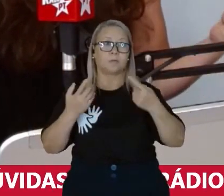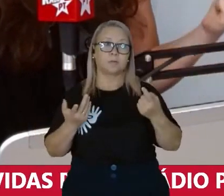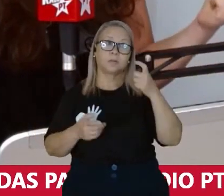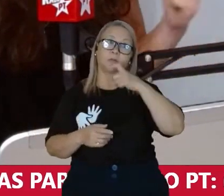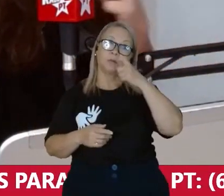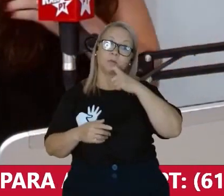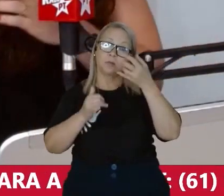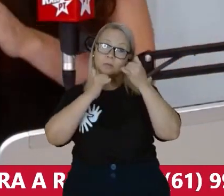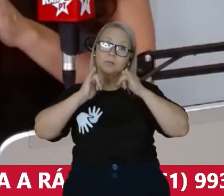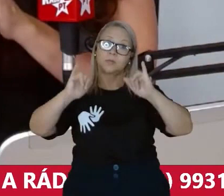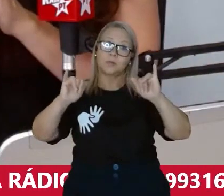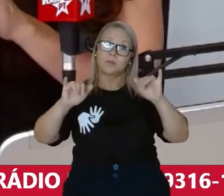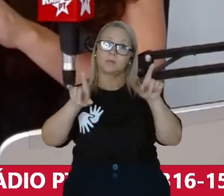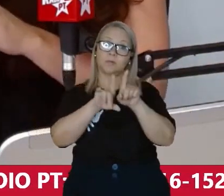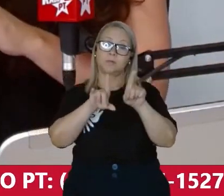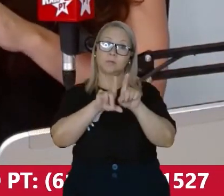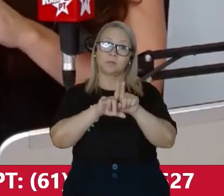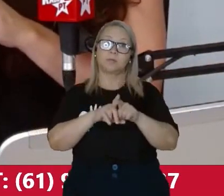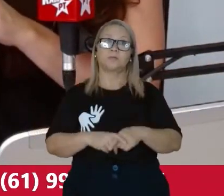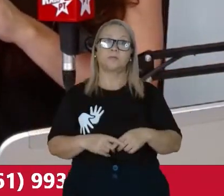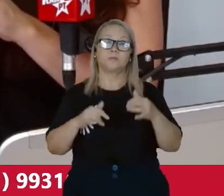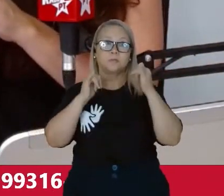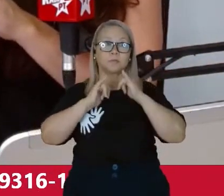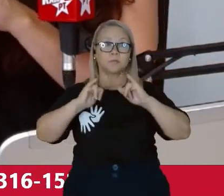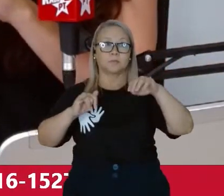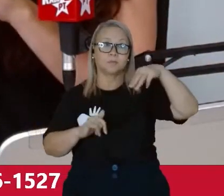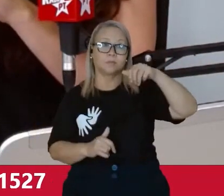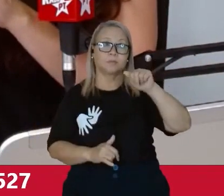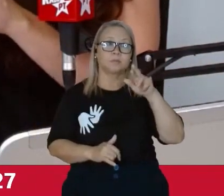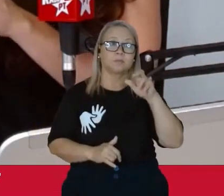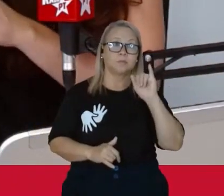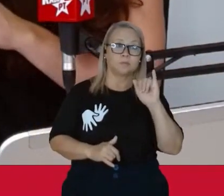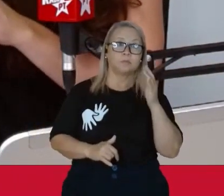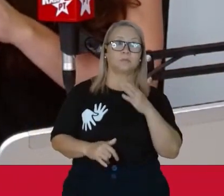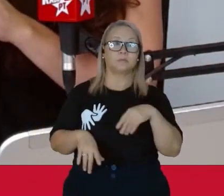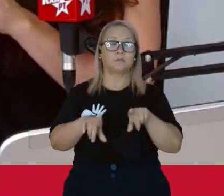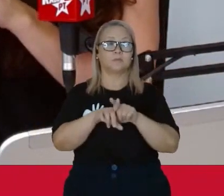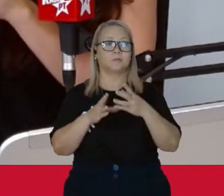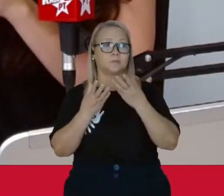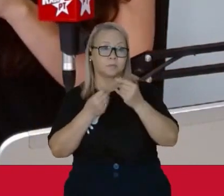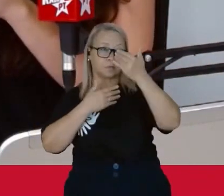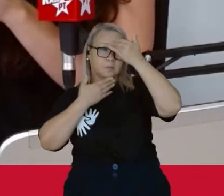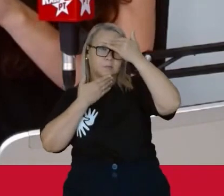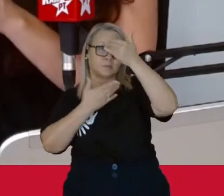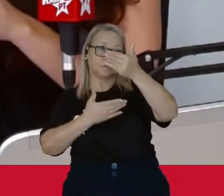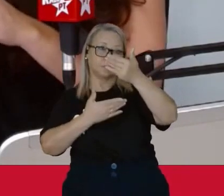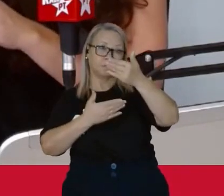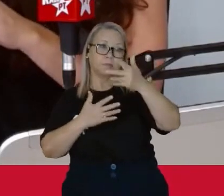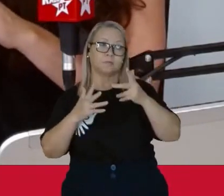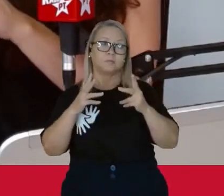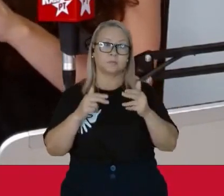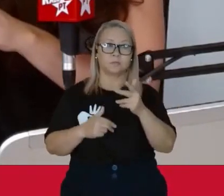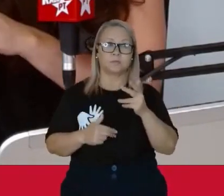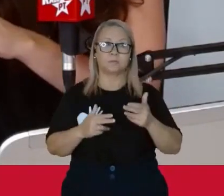das informações, né? A gente tem aqui uma mensagem da Mari Dermisek. Muito obrigada, tesoureiros, e também